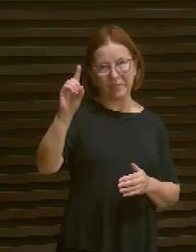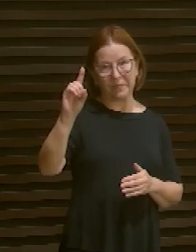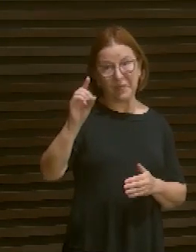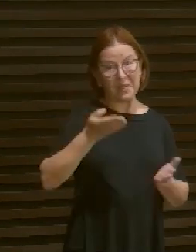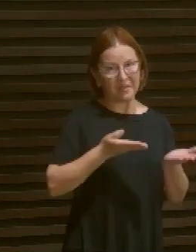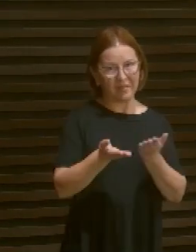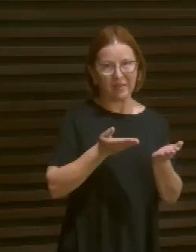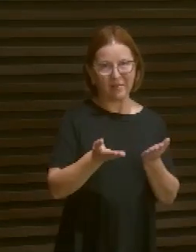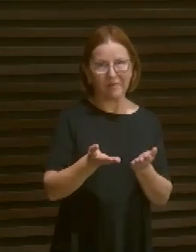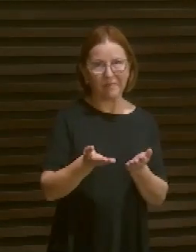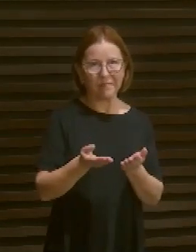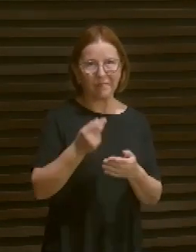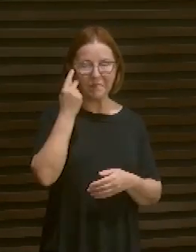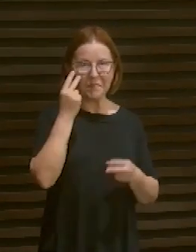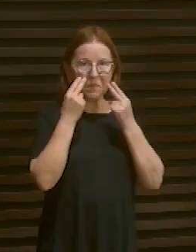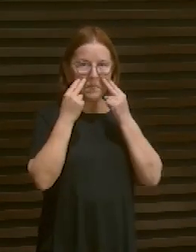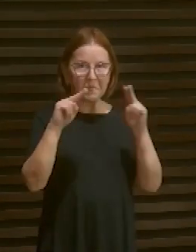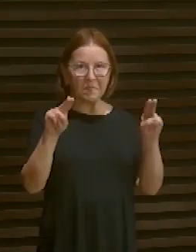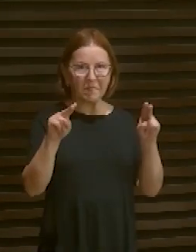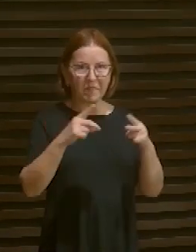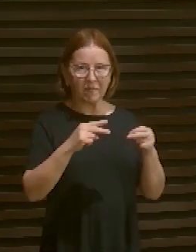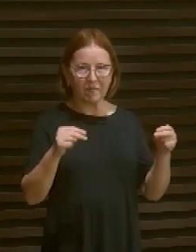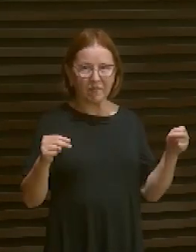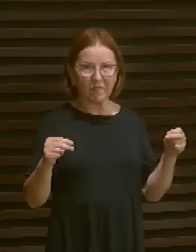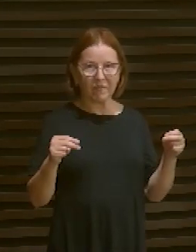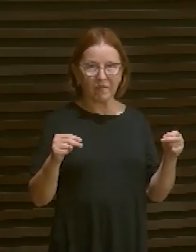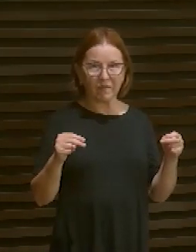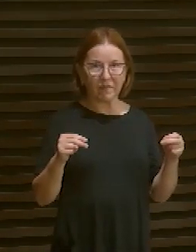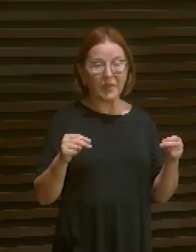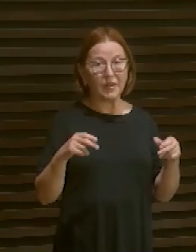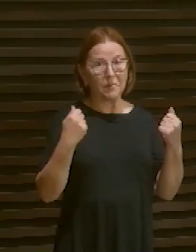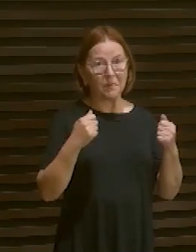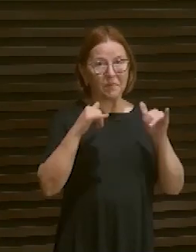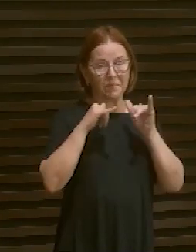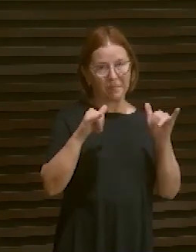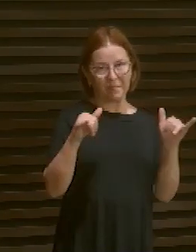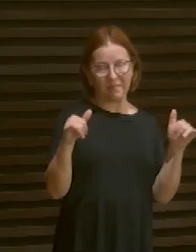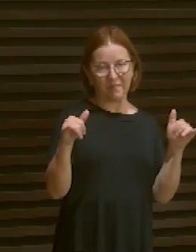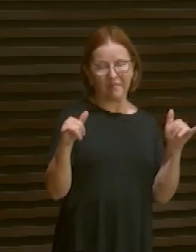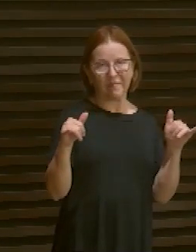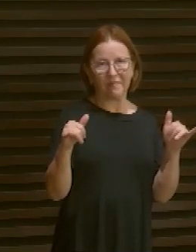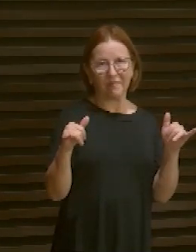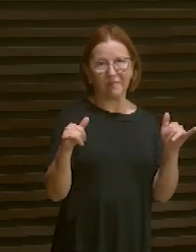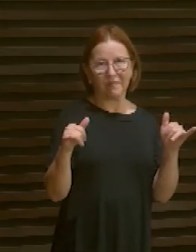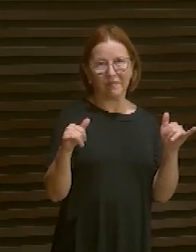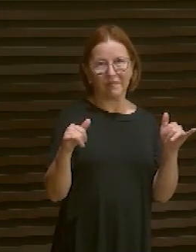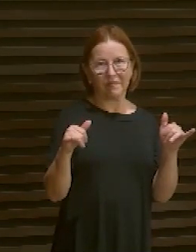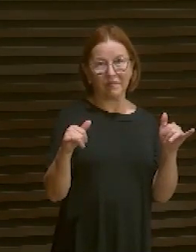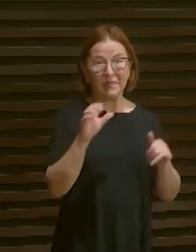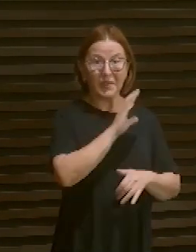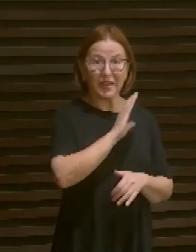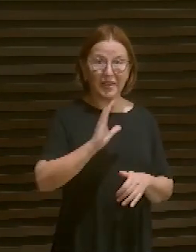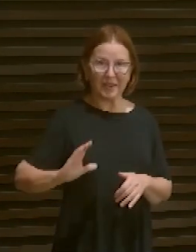servo, para testemunho das coisas que haviam de ser anunciadas.